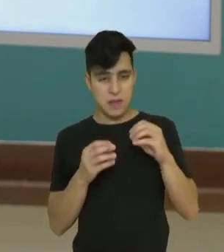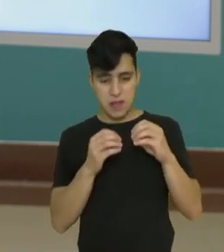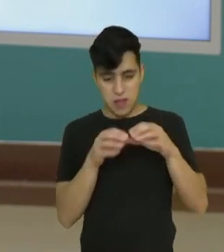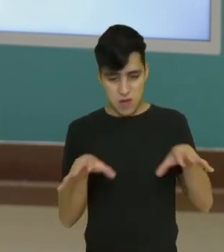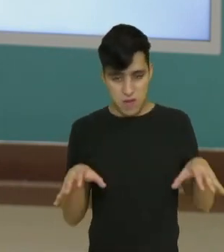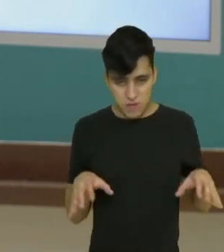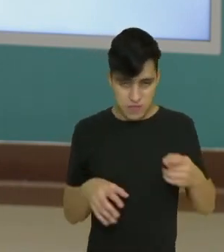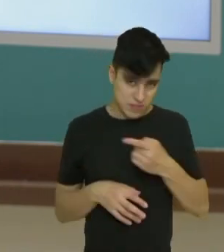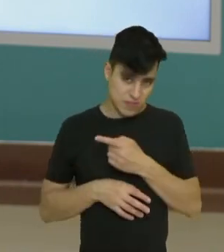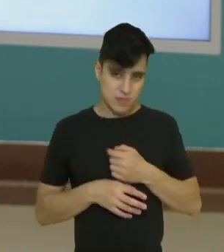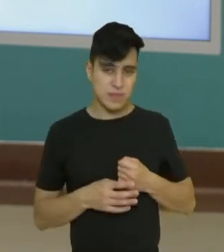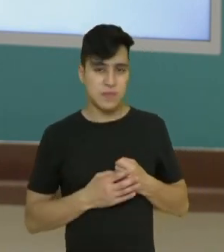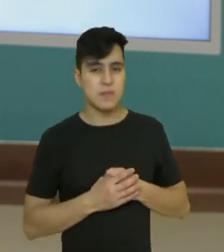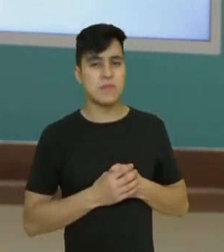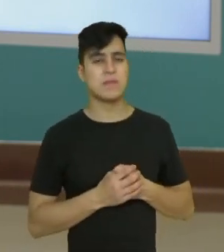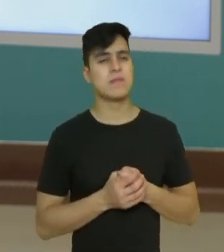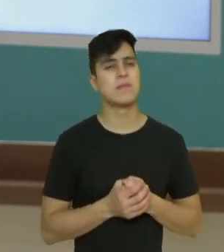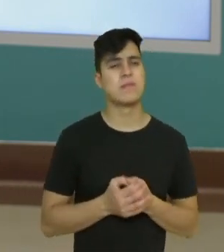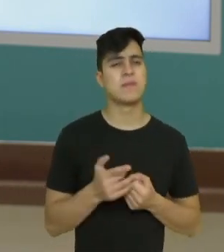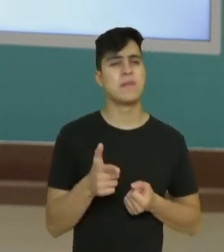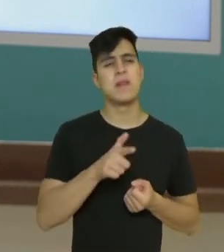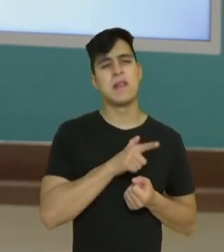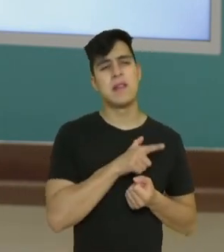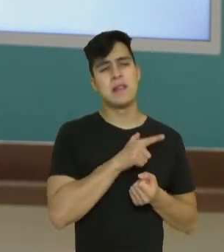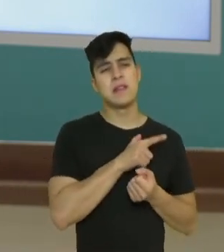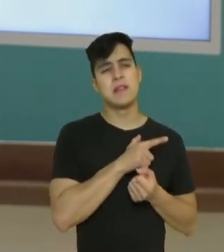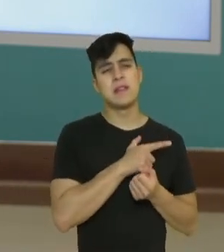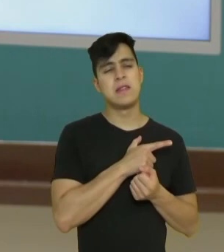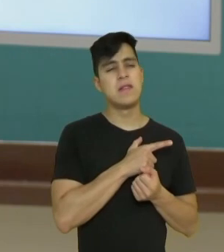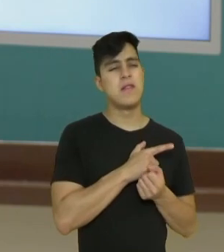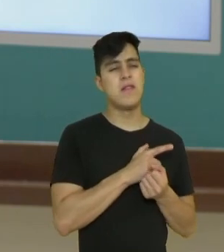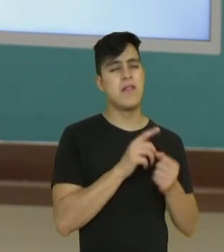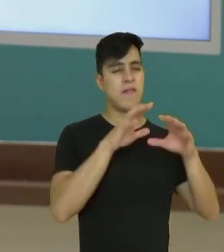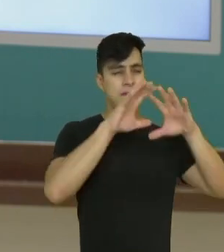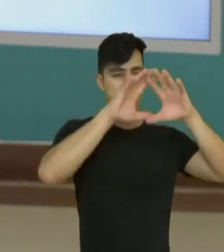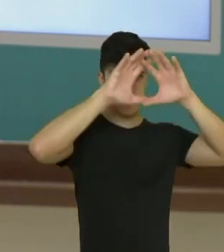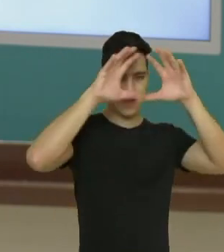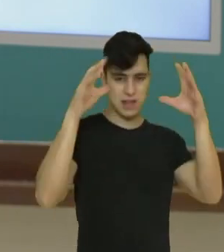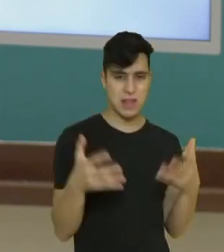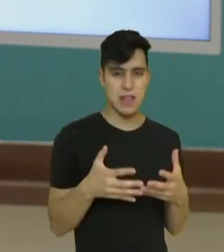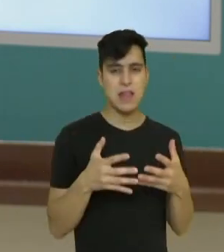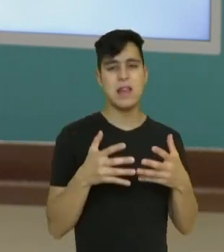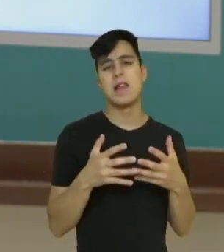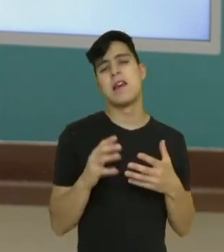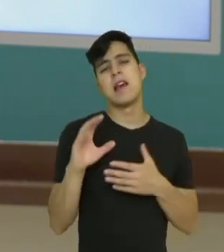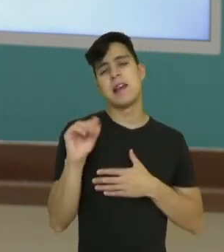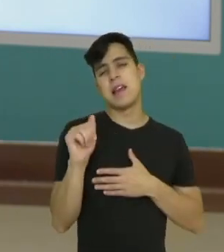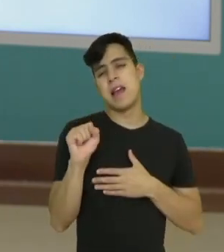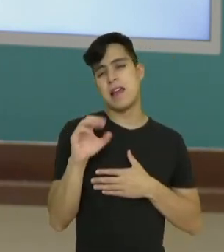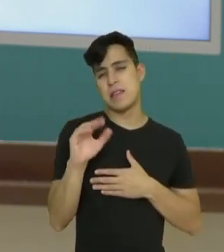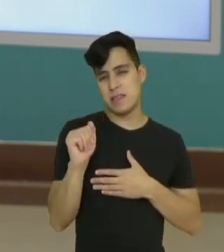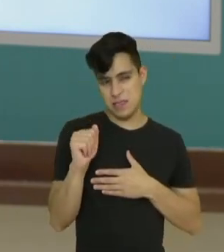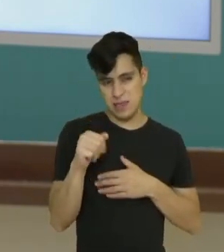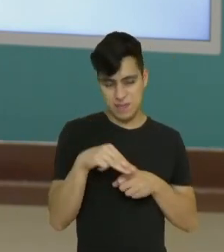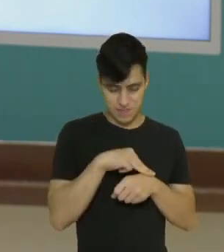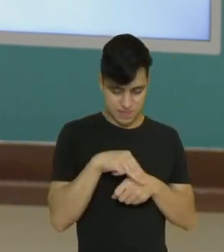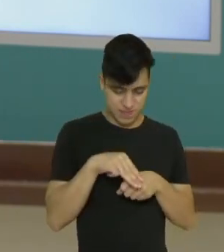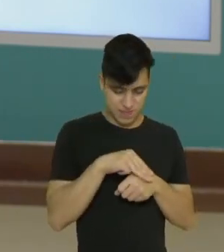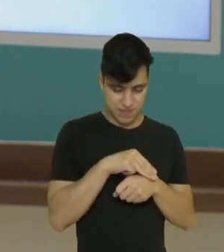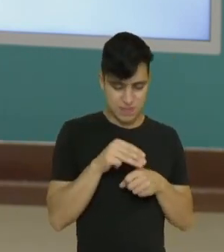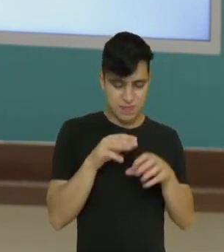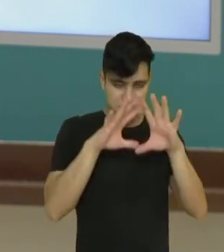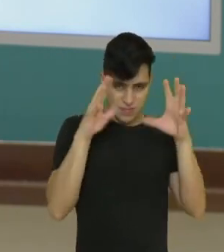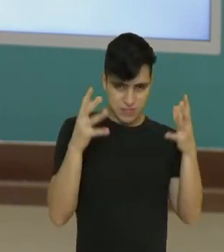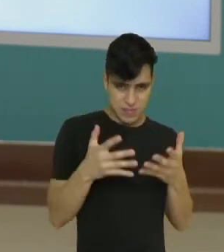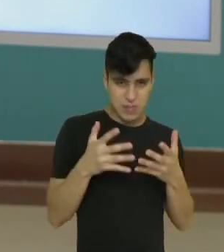na imagem. Nós temos de fora para dentro a casca do ovo marronzinha.